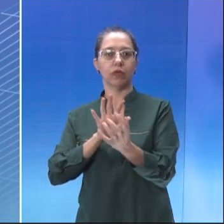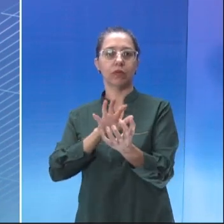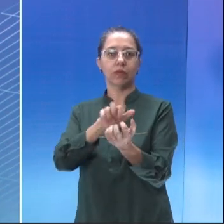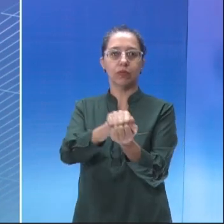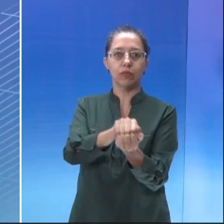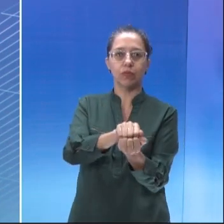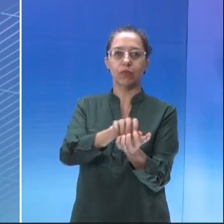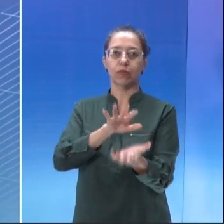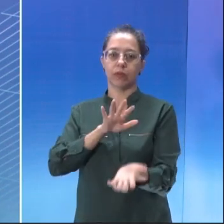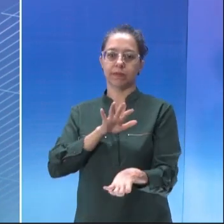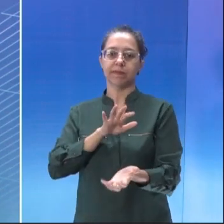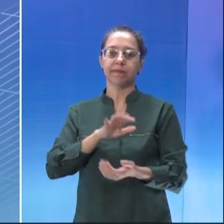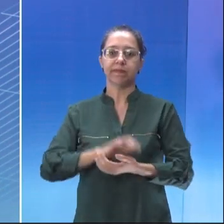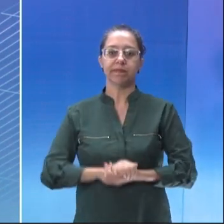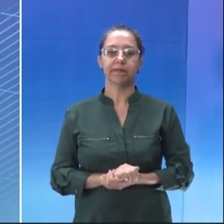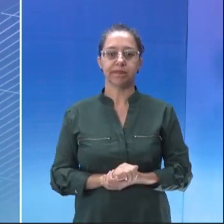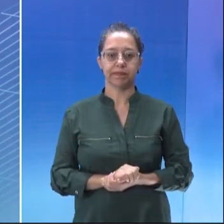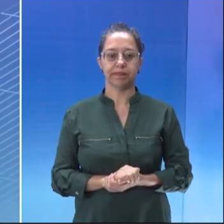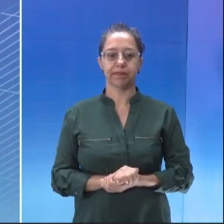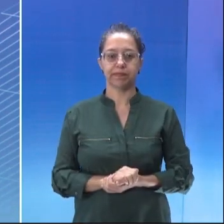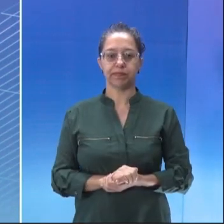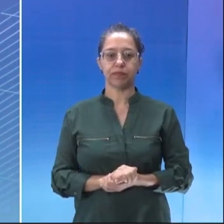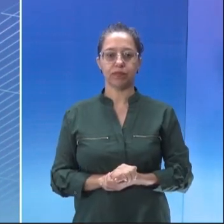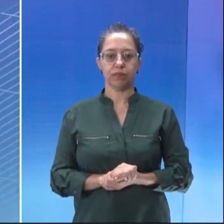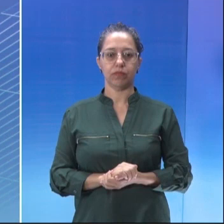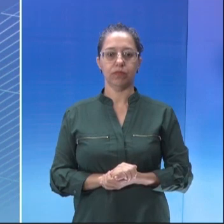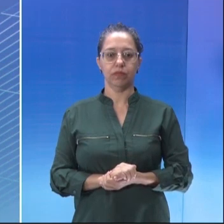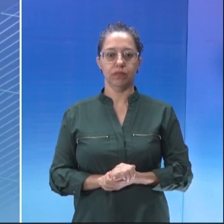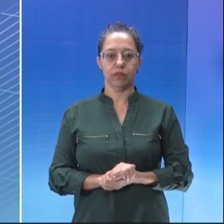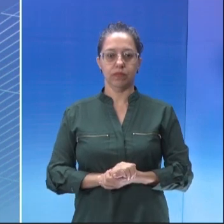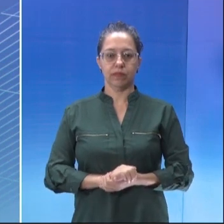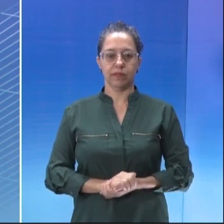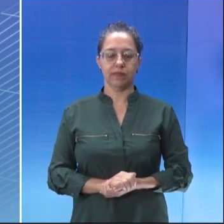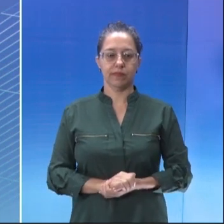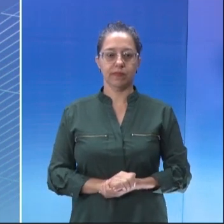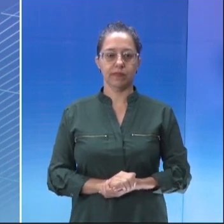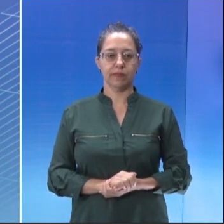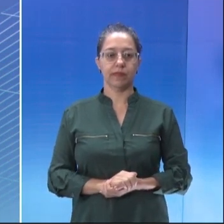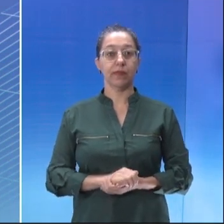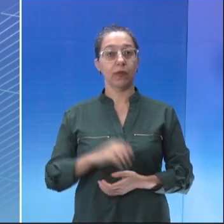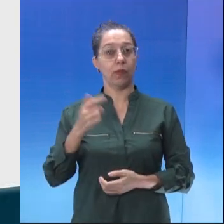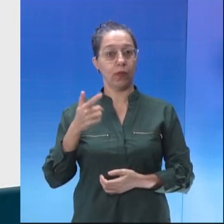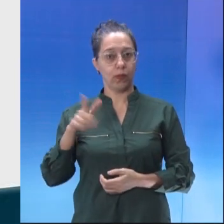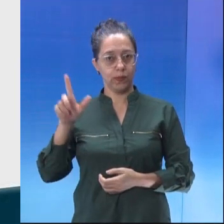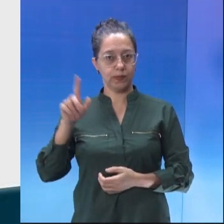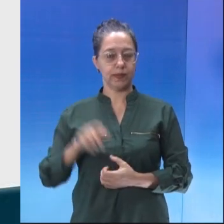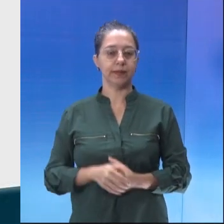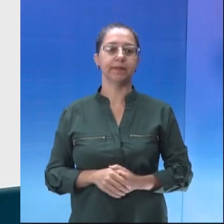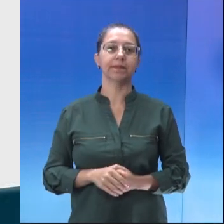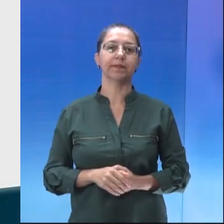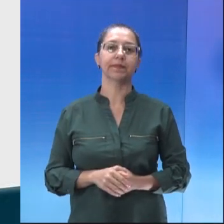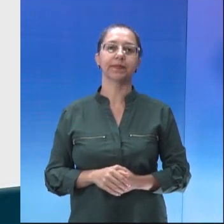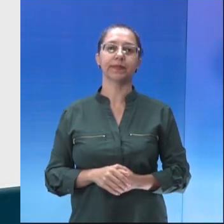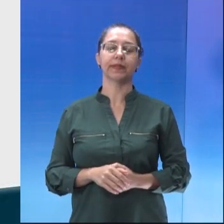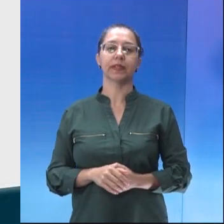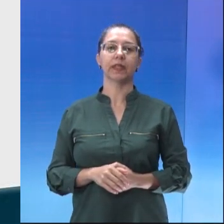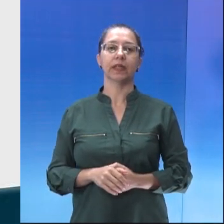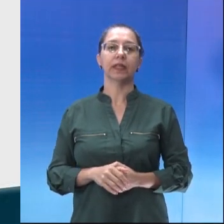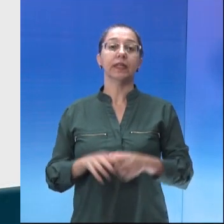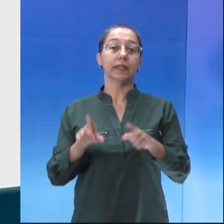actina e a miosina. Seguindo aí com a próxima função, também atua